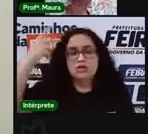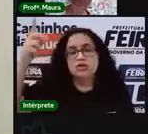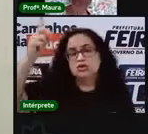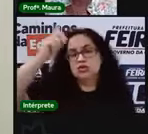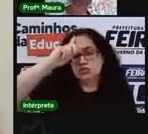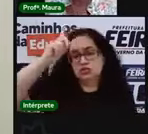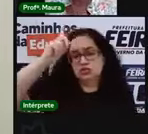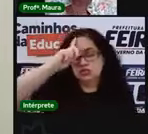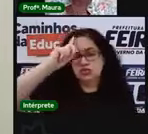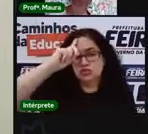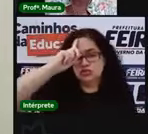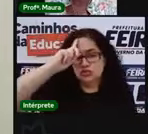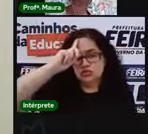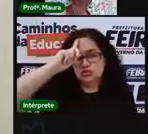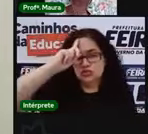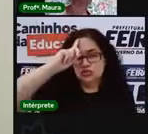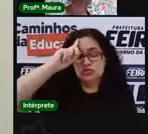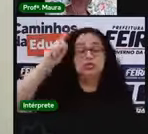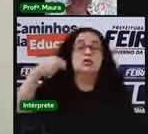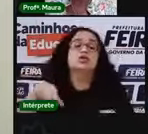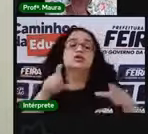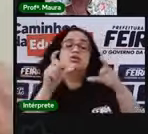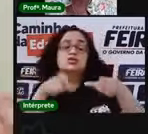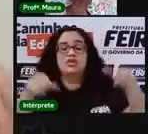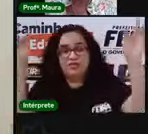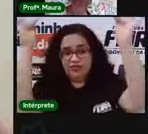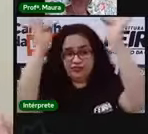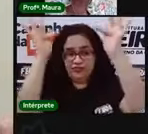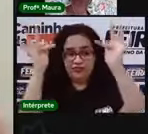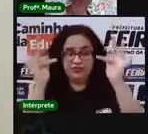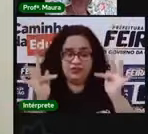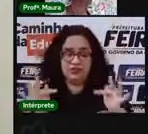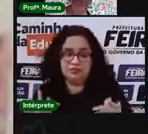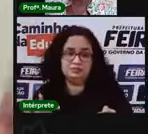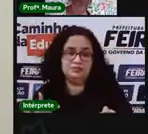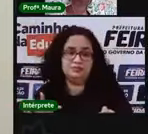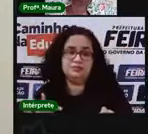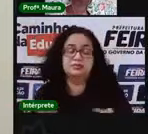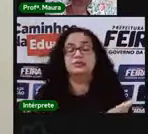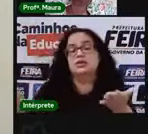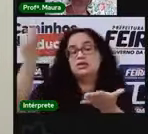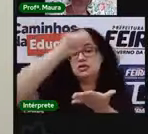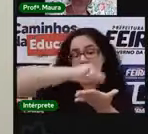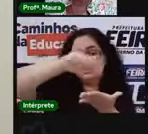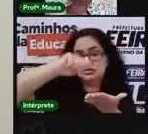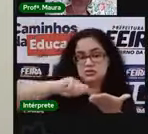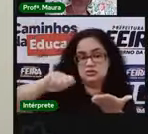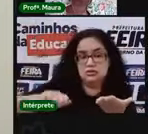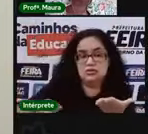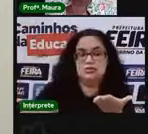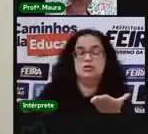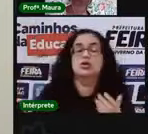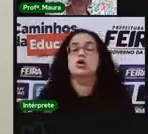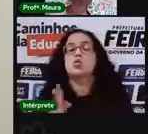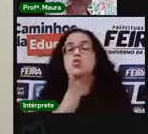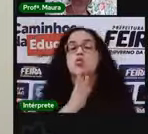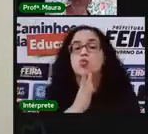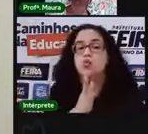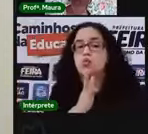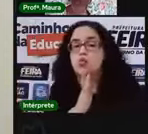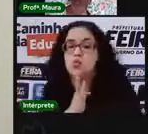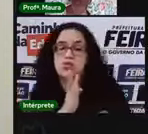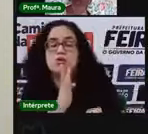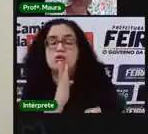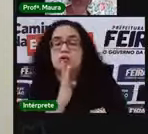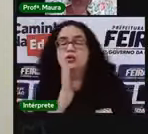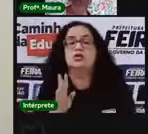Bitita, autora de Por Onde Estás, Felicidade, e tantas outras escritas que ela deixou e que a gente pouco conhece.